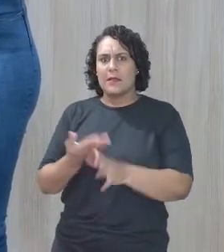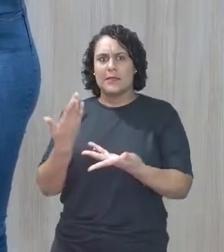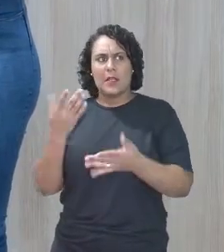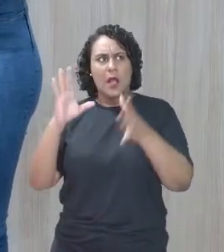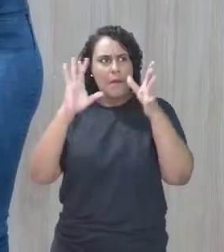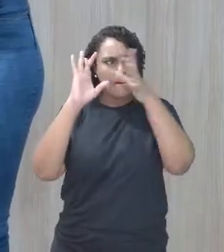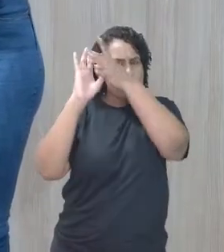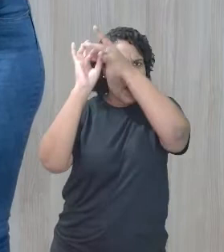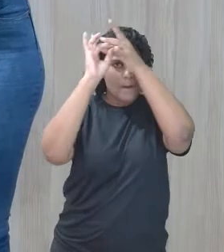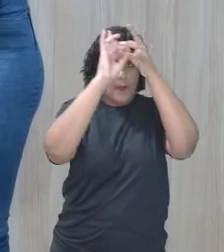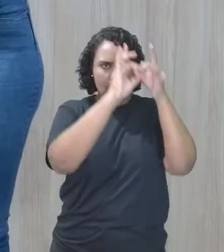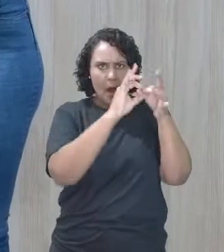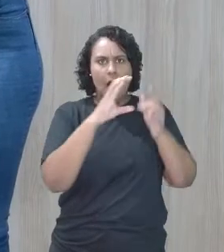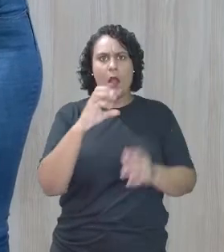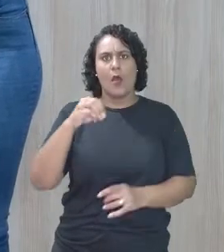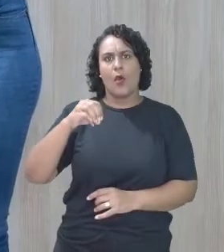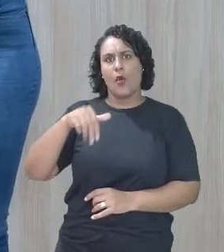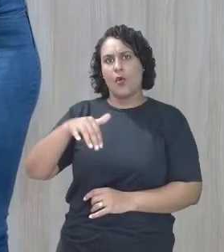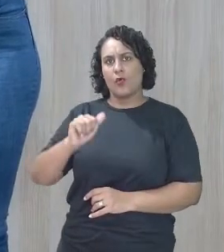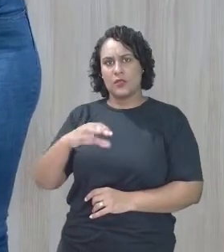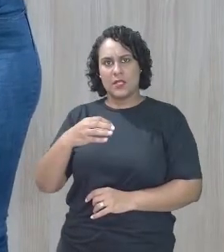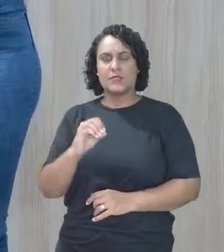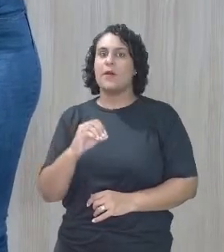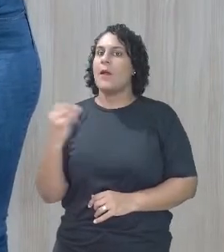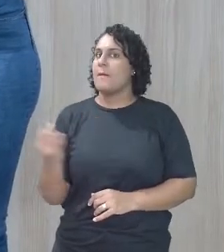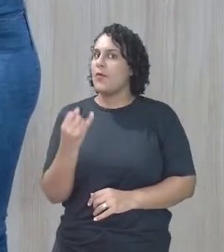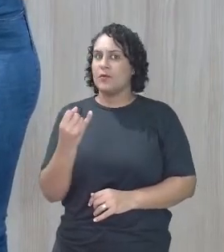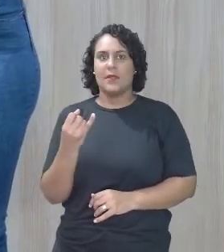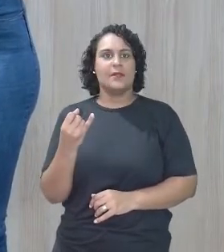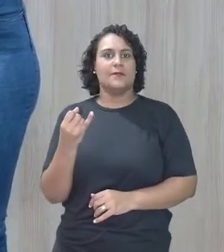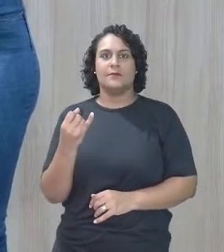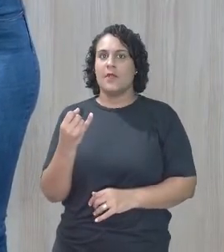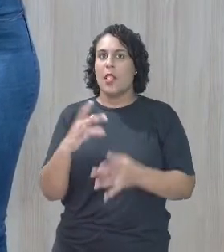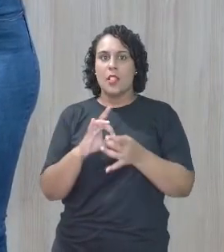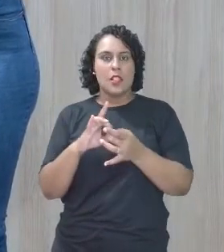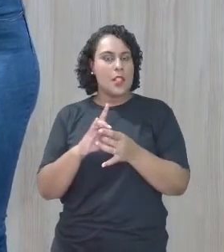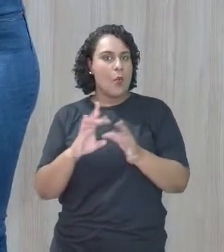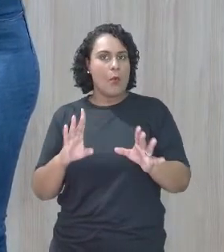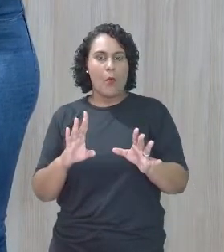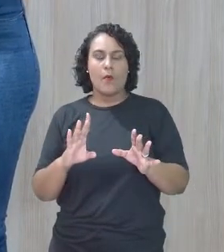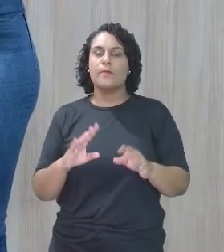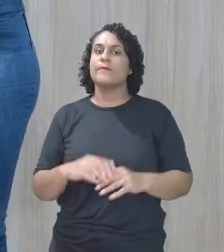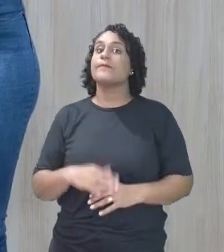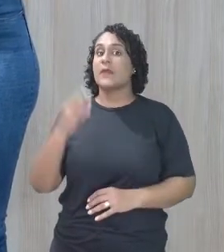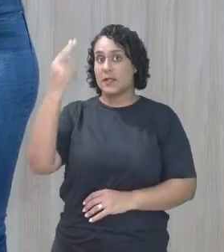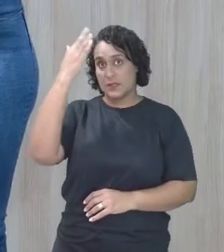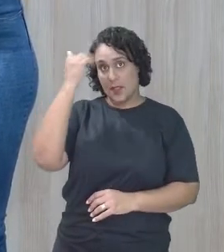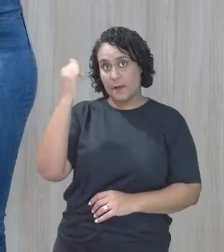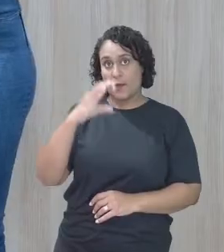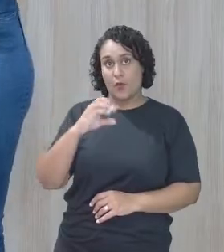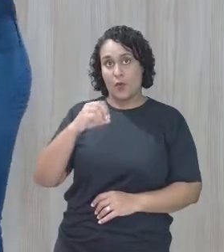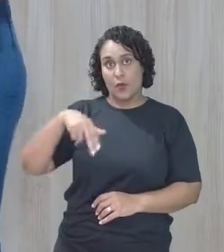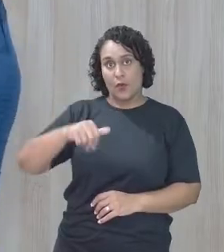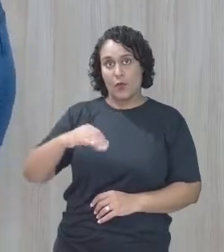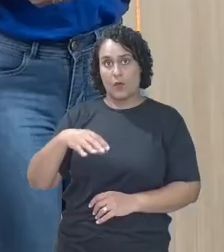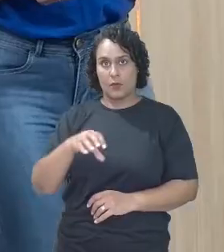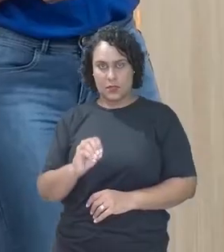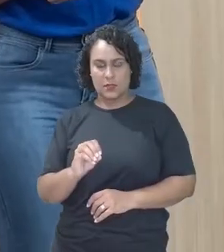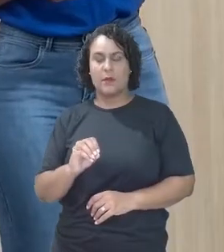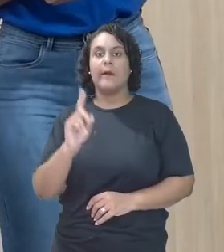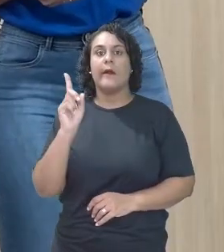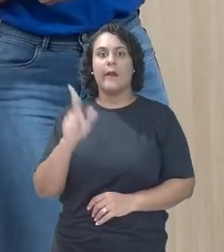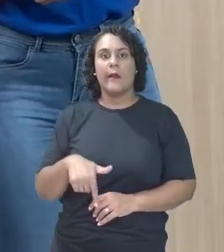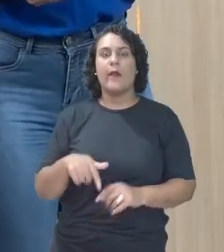de cognição e conação é indispensável. Estão lembrados do que se trata conação, né? Quando a gente fala de conação, a gente